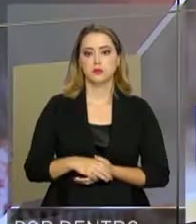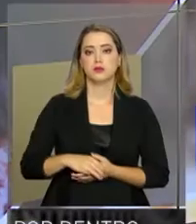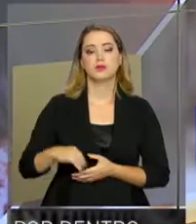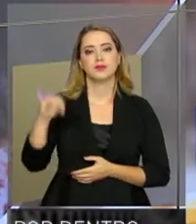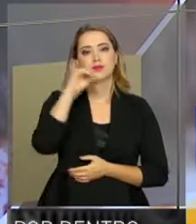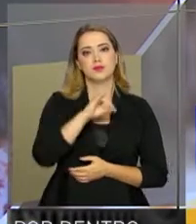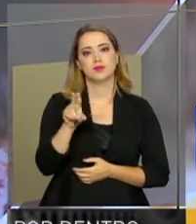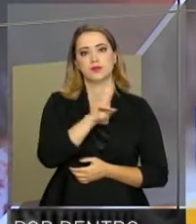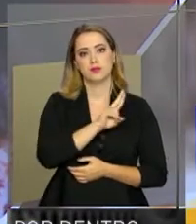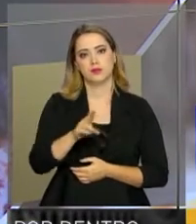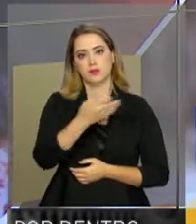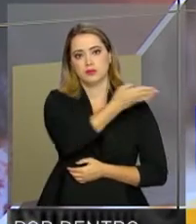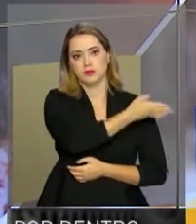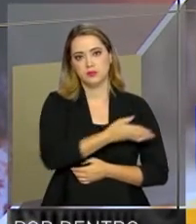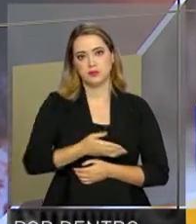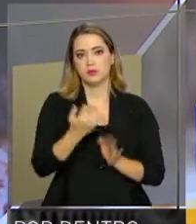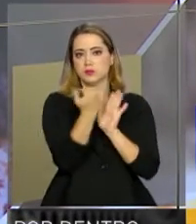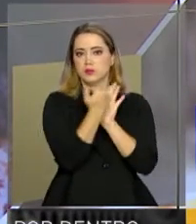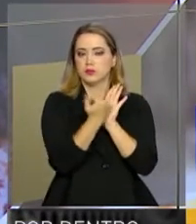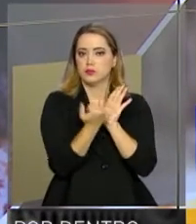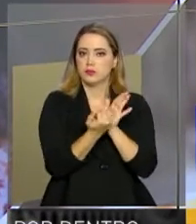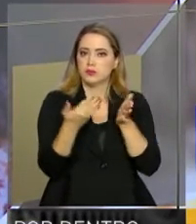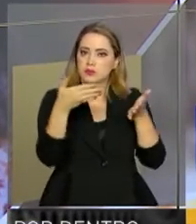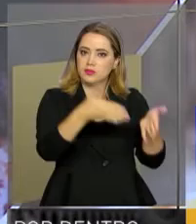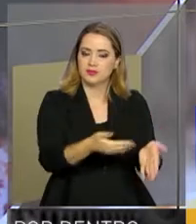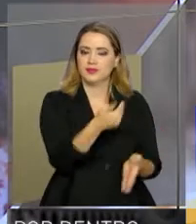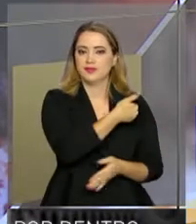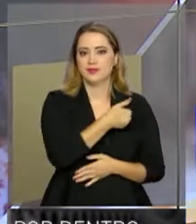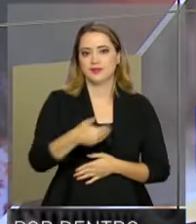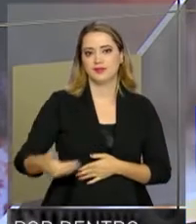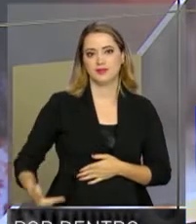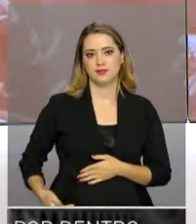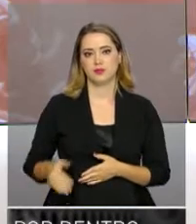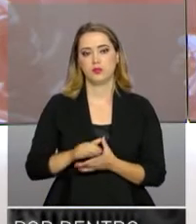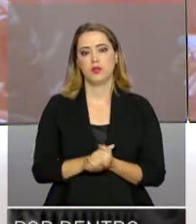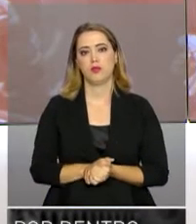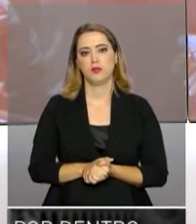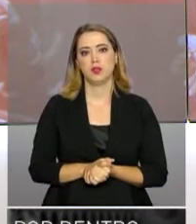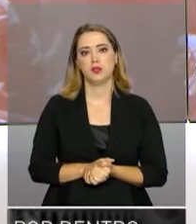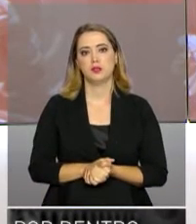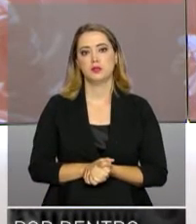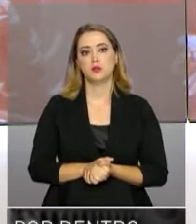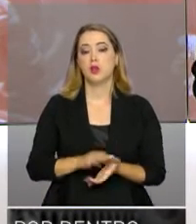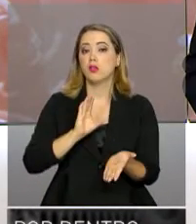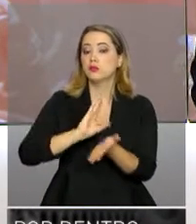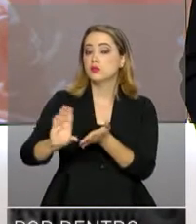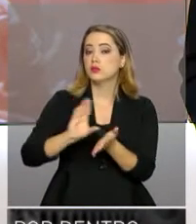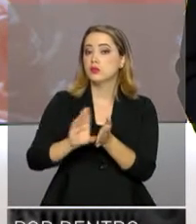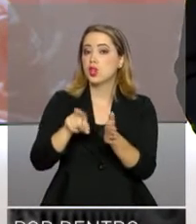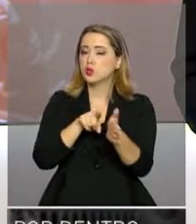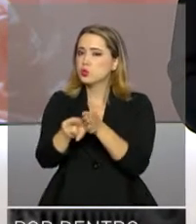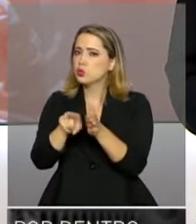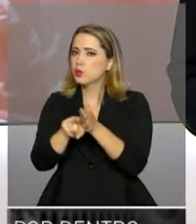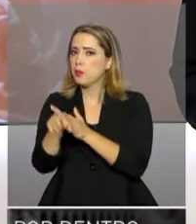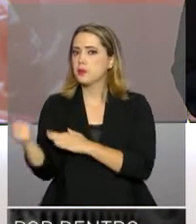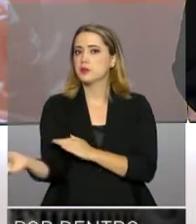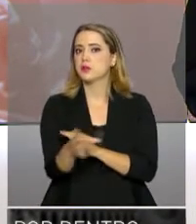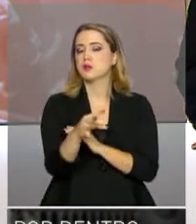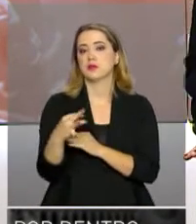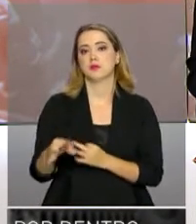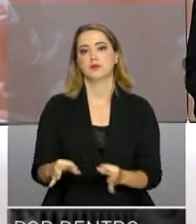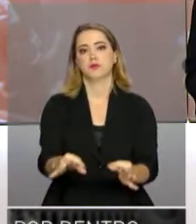Olá, eu sou Renata Corsini e esse é o programa Por Dentro do Governo. Investir em pesquisa e